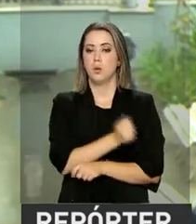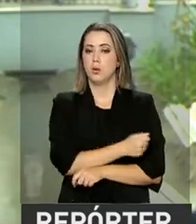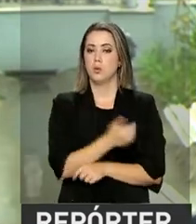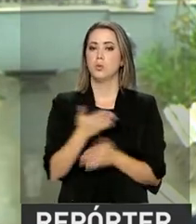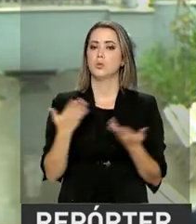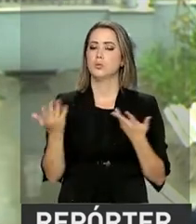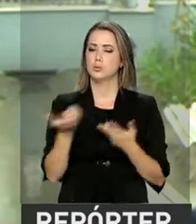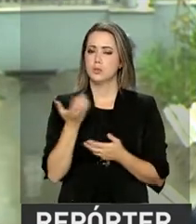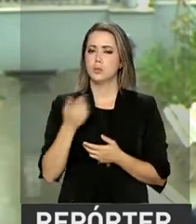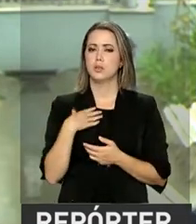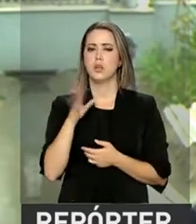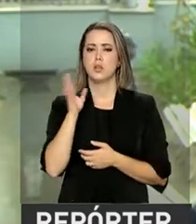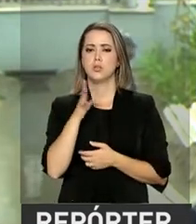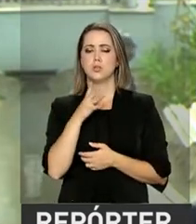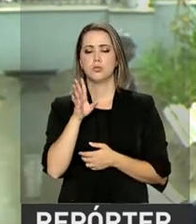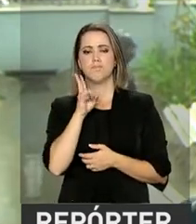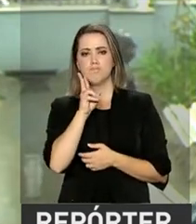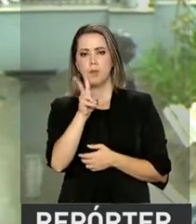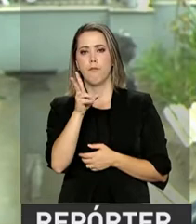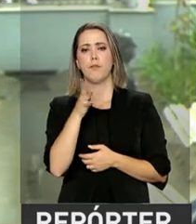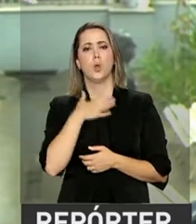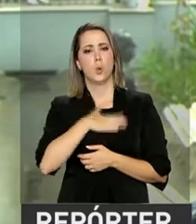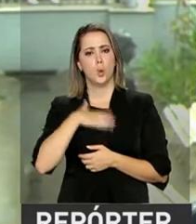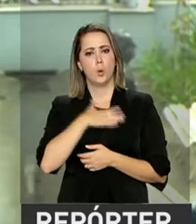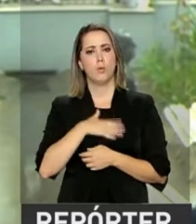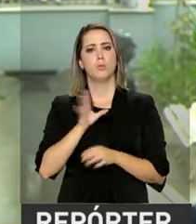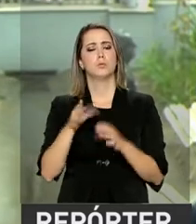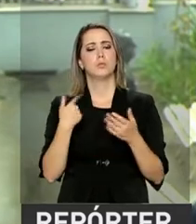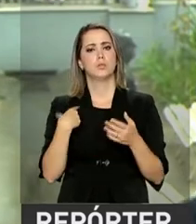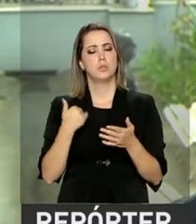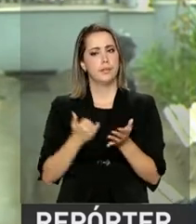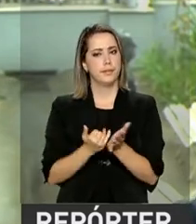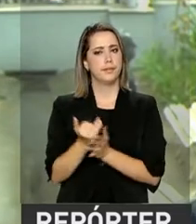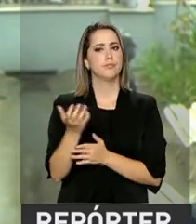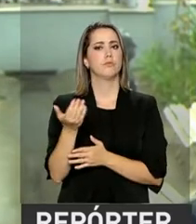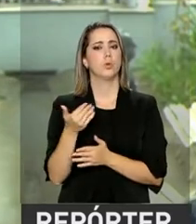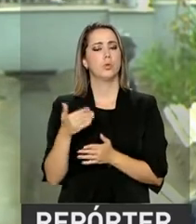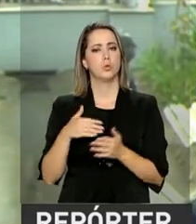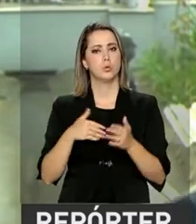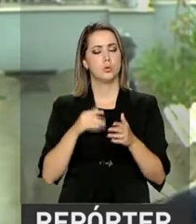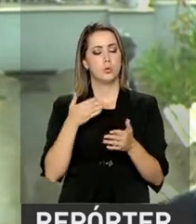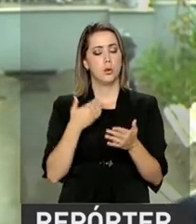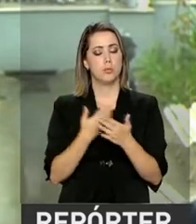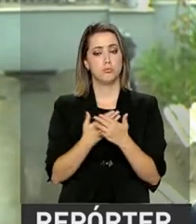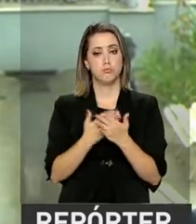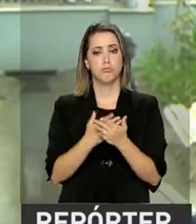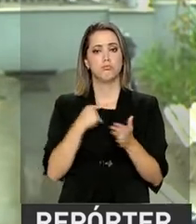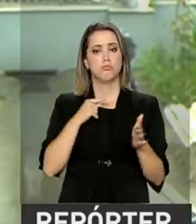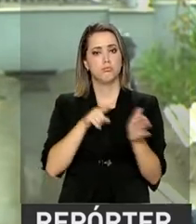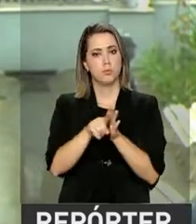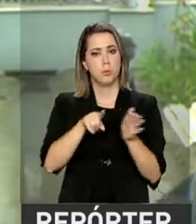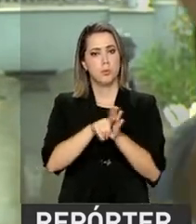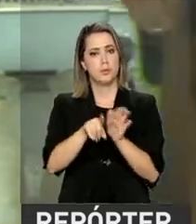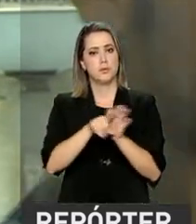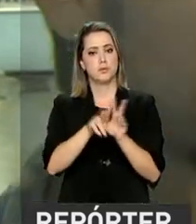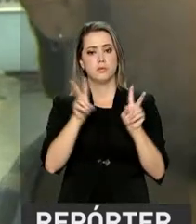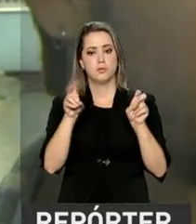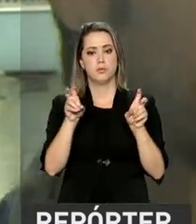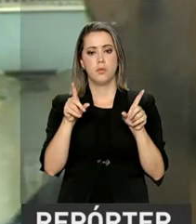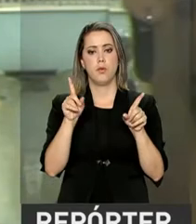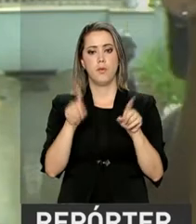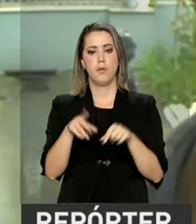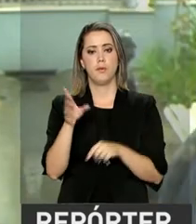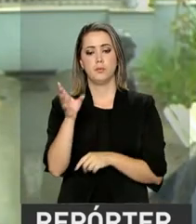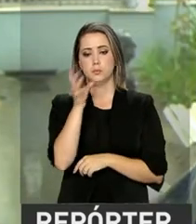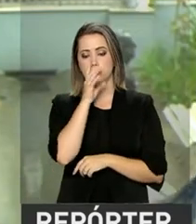ele geralmente já tem um interesse pela área e quer continuar estudando e se aprofundando nos temas. E o que eu acho muito interessante